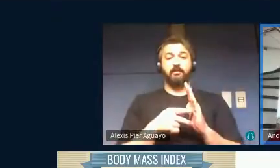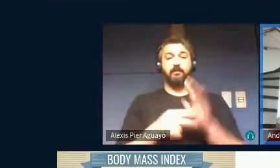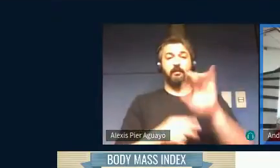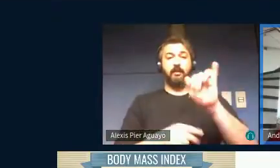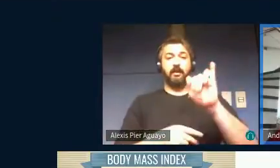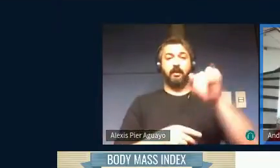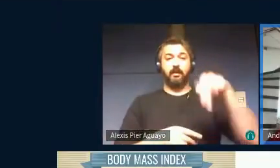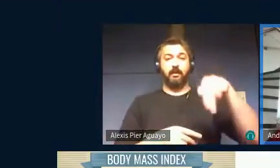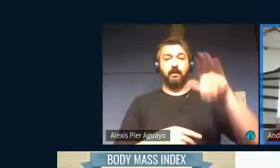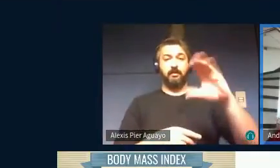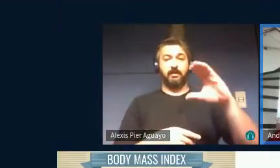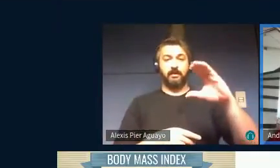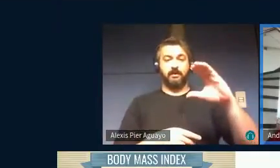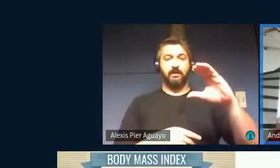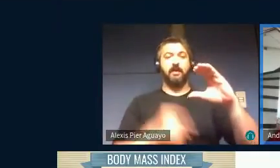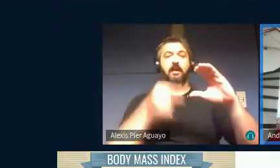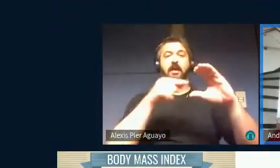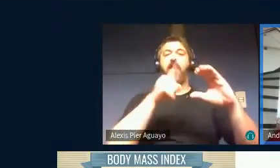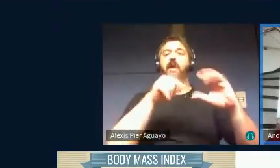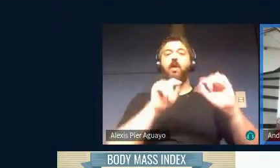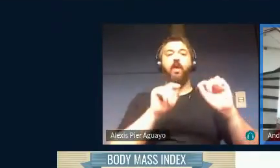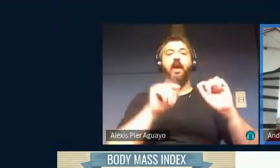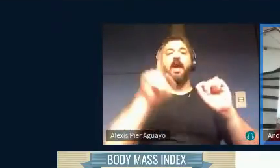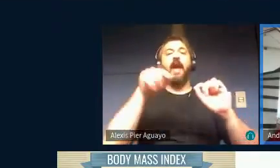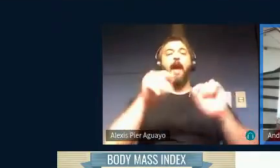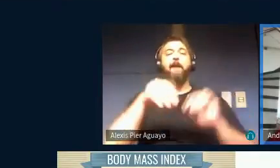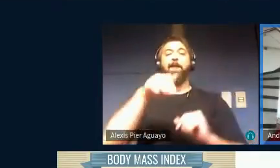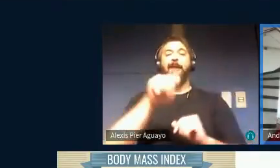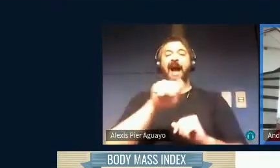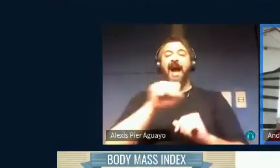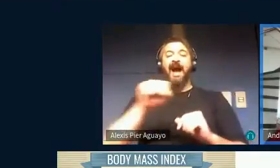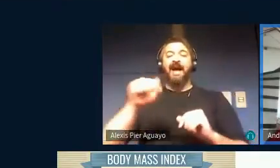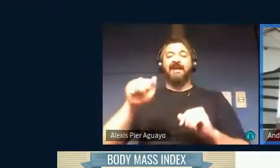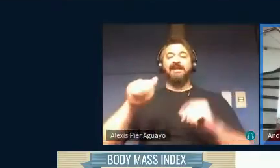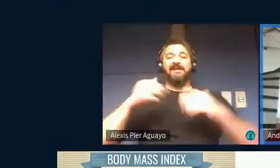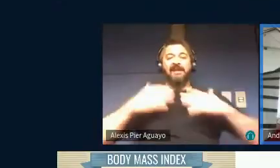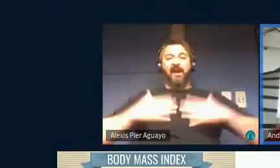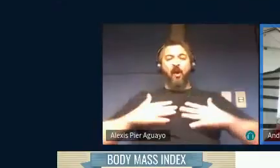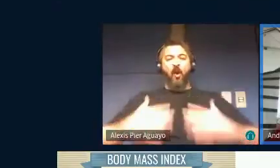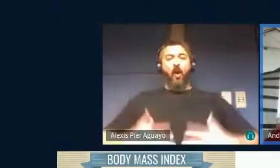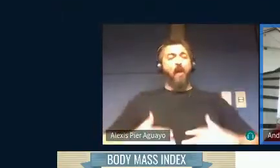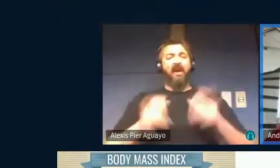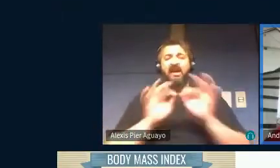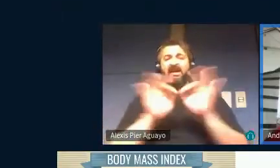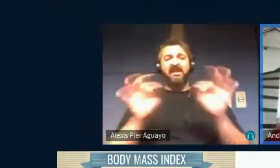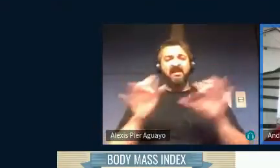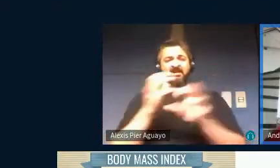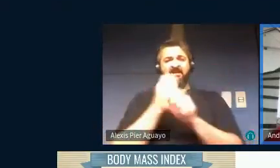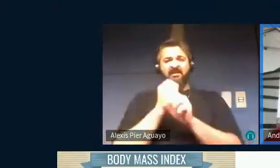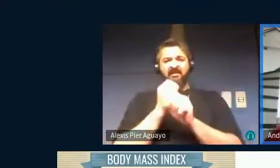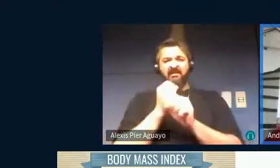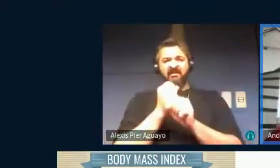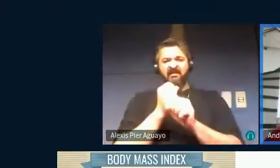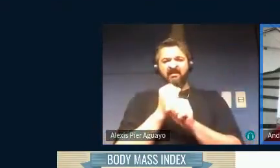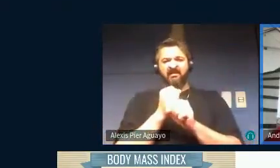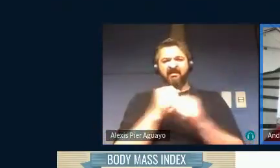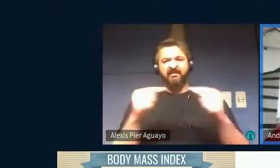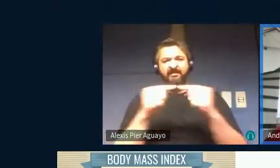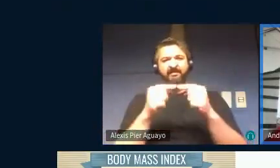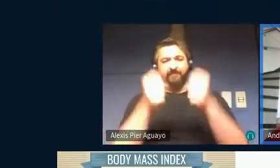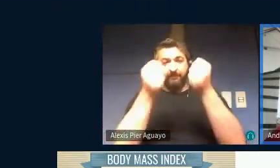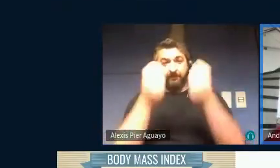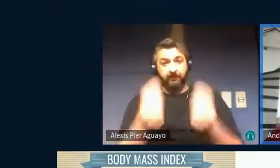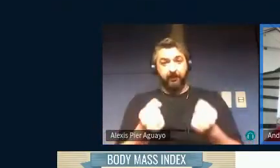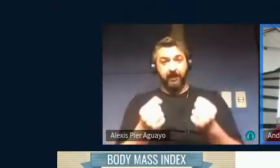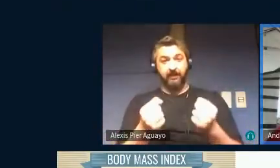IMC, que é o Índice de Massa Corpórea, que é uma medida muito simples de ser feita, relaciona o peso